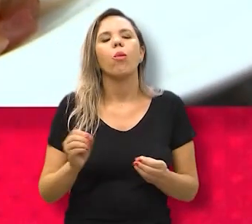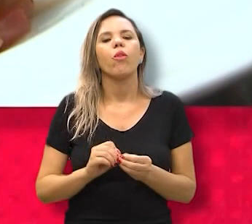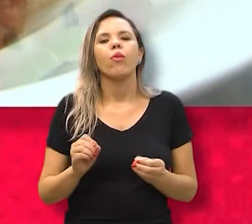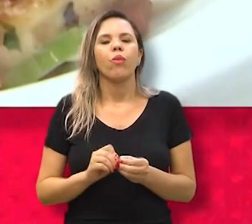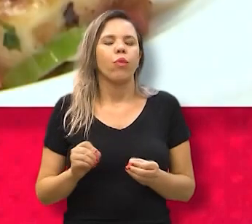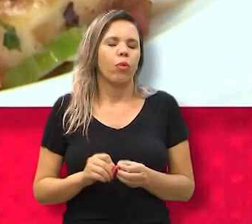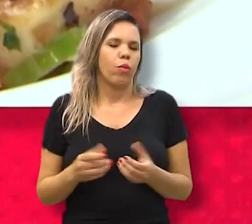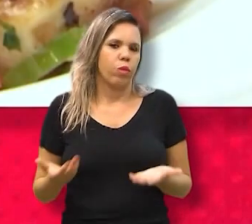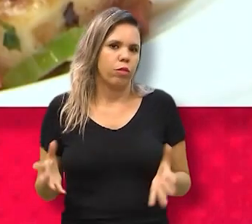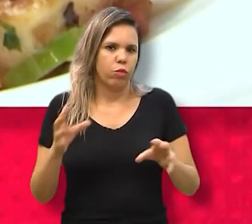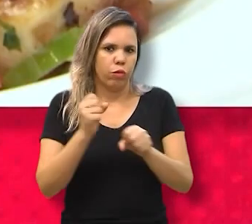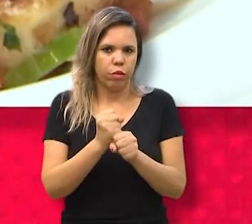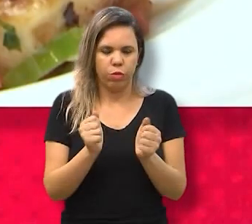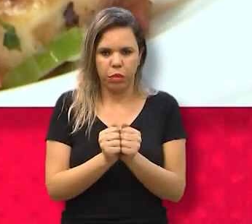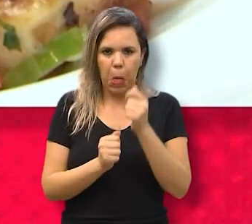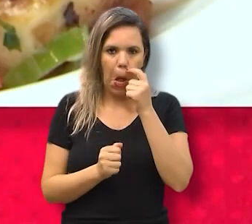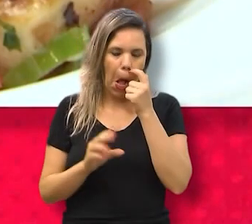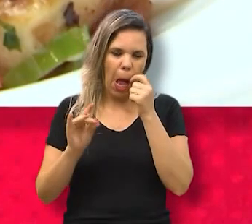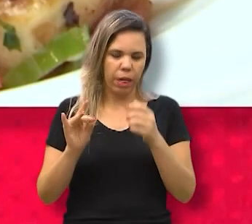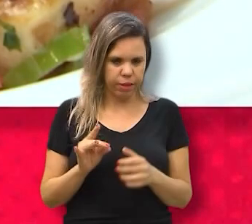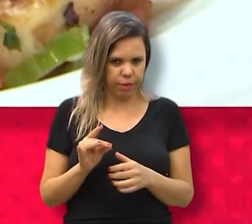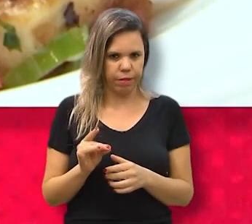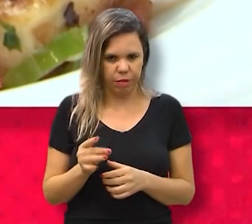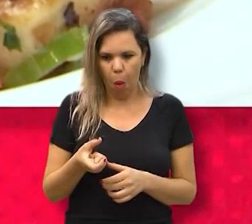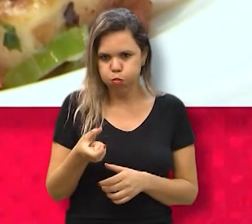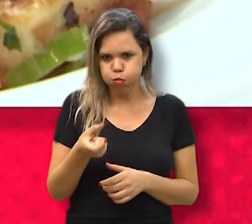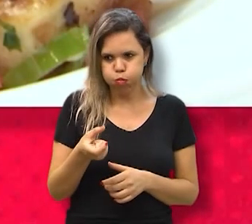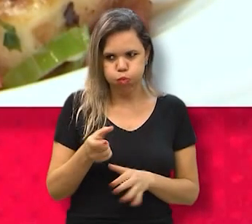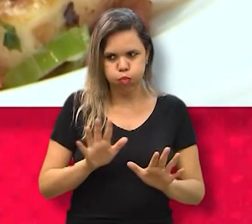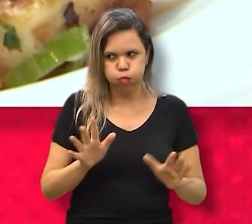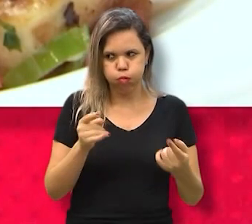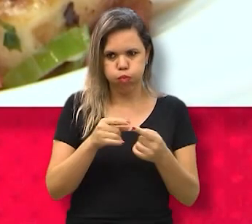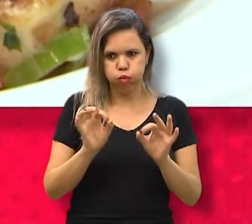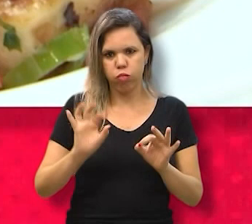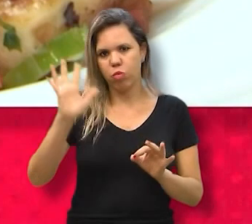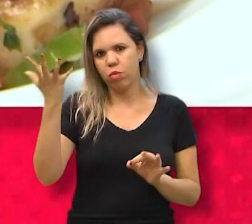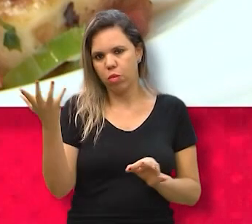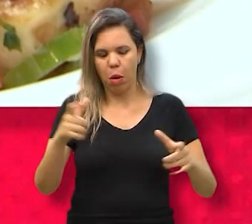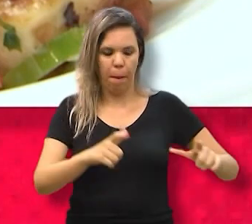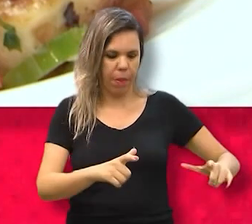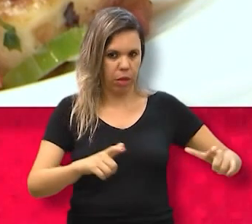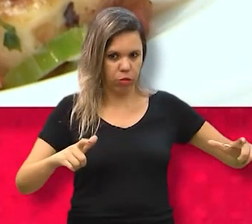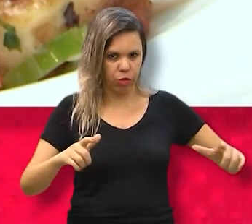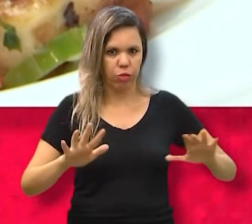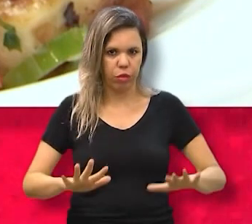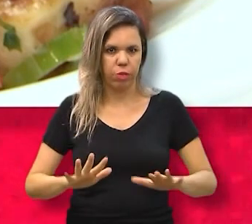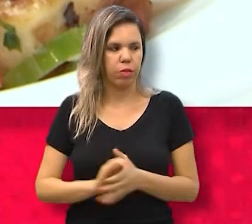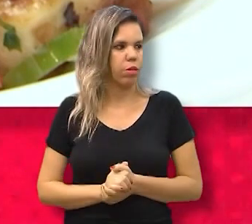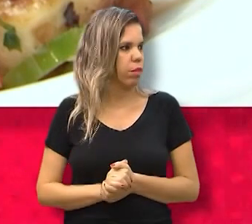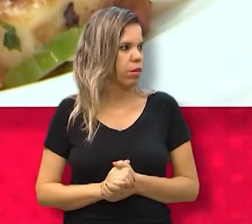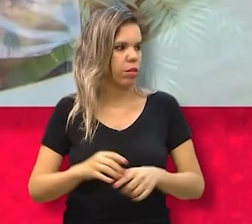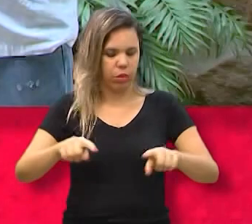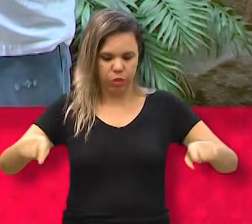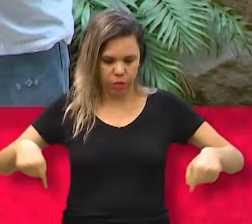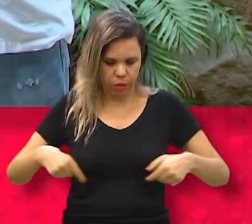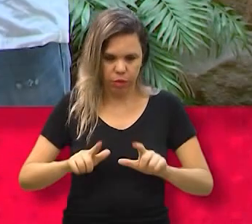que eu vou? E aí vai juntar tudo no canto, gruda tudo, cai aquele pelote. Exatamente. Então o ideal de repente é um prato grande,